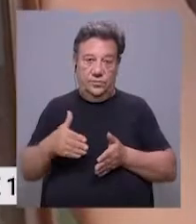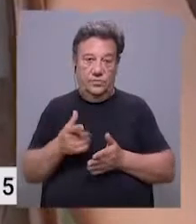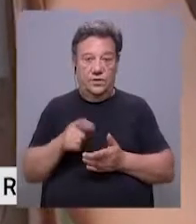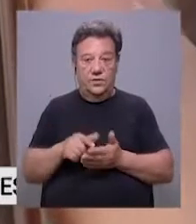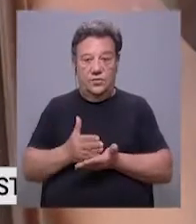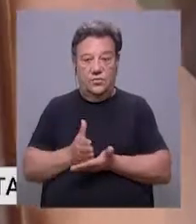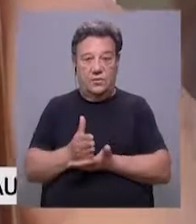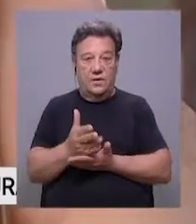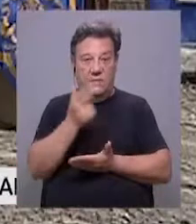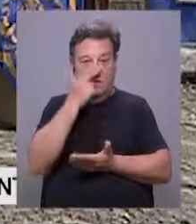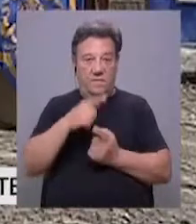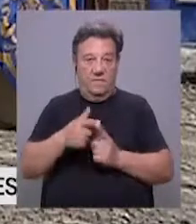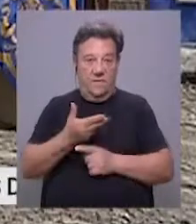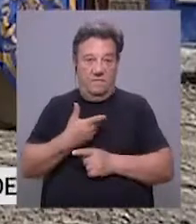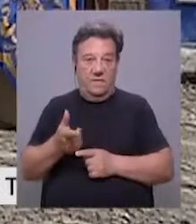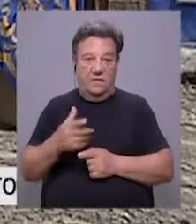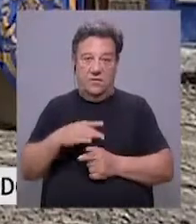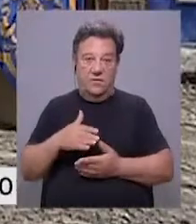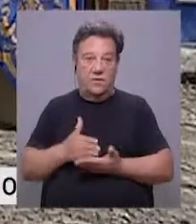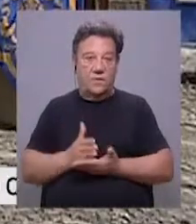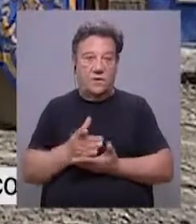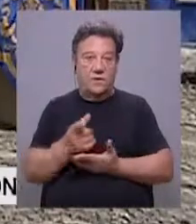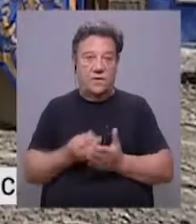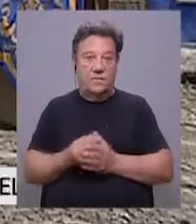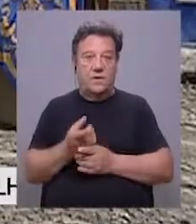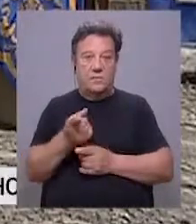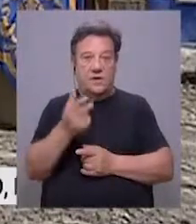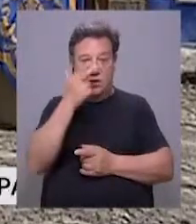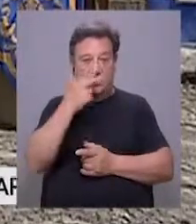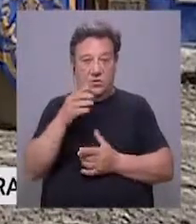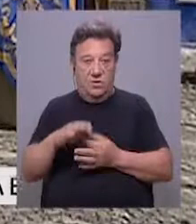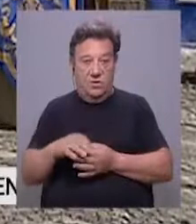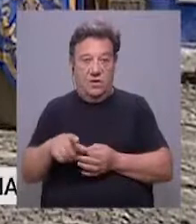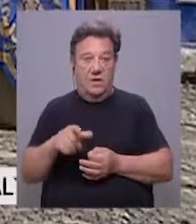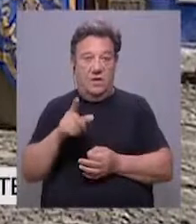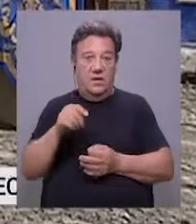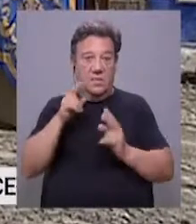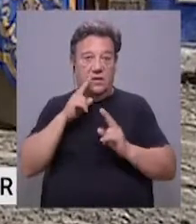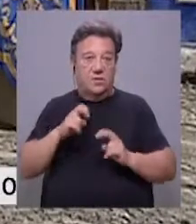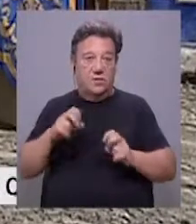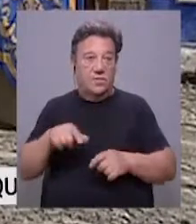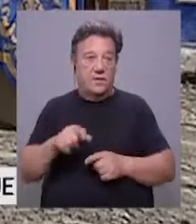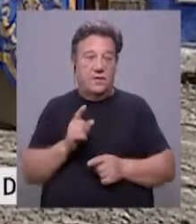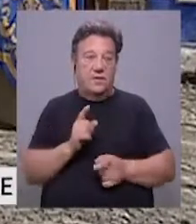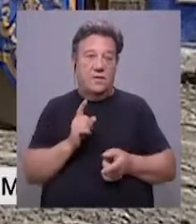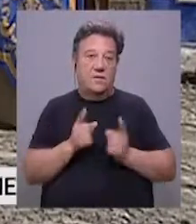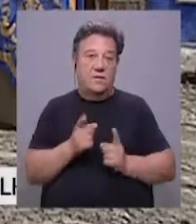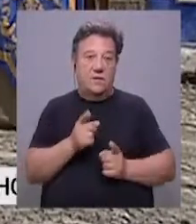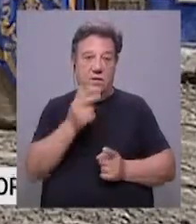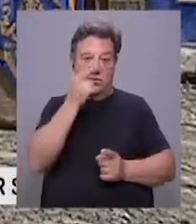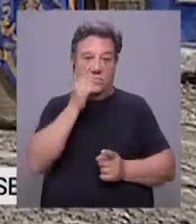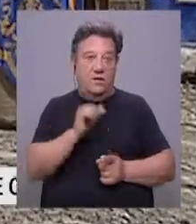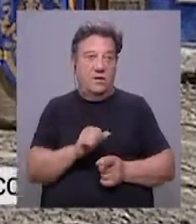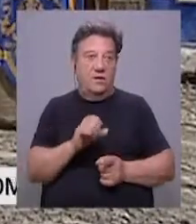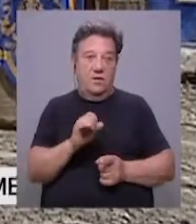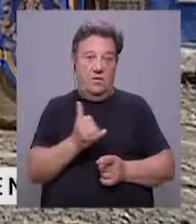roteiro medieval, um roteiro que emerge para a história e à descoberta daquilo que é a história de